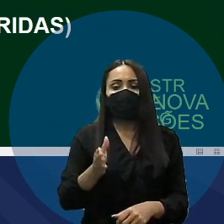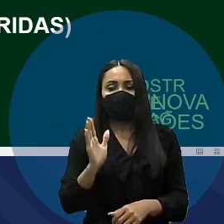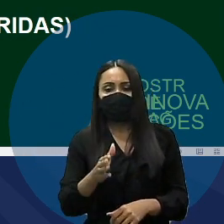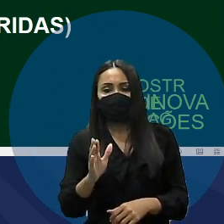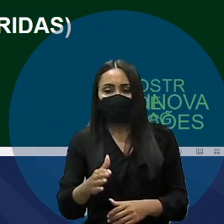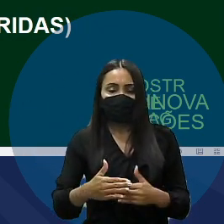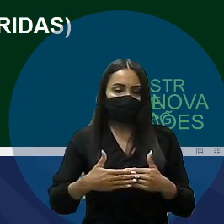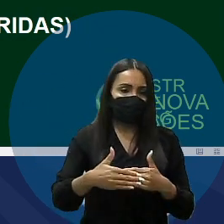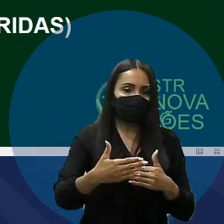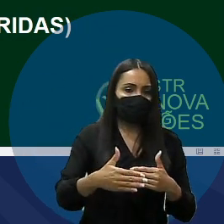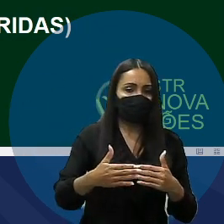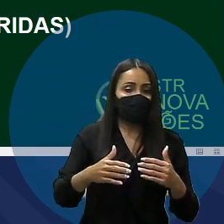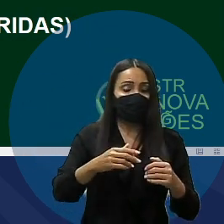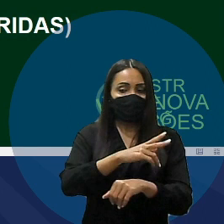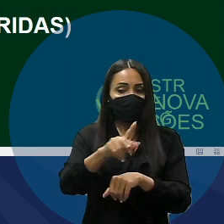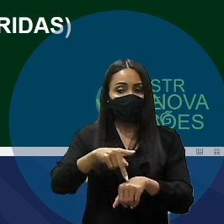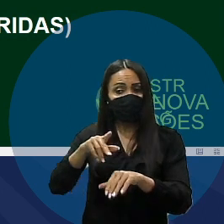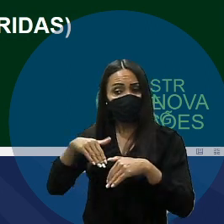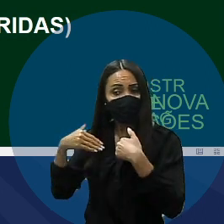internacionalmente.